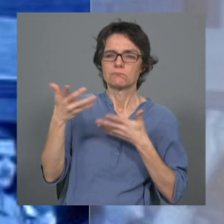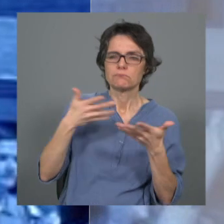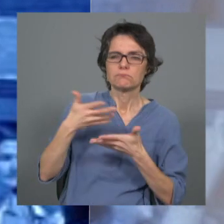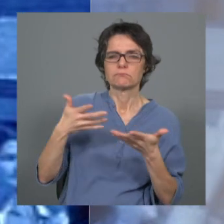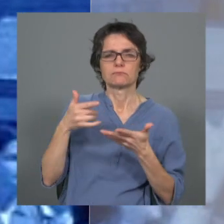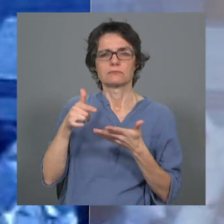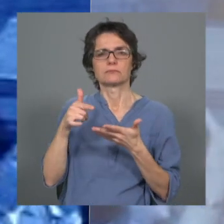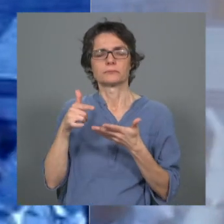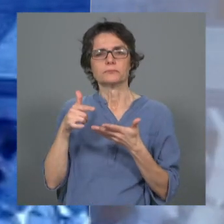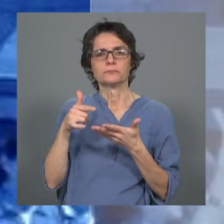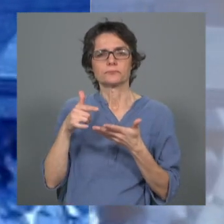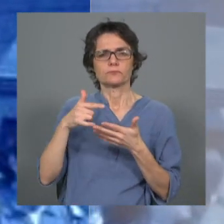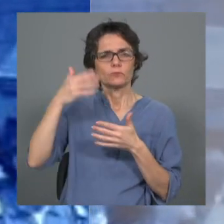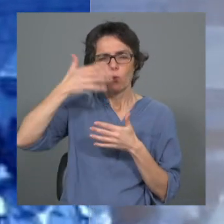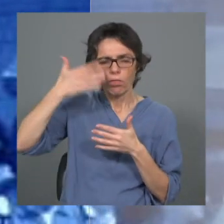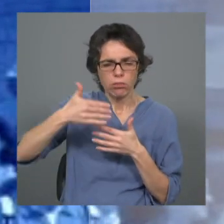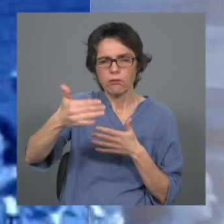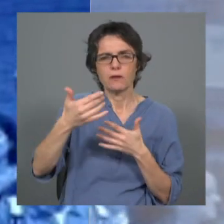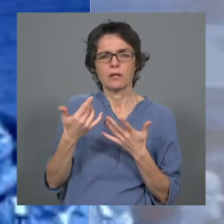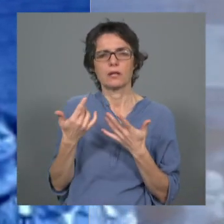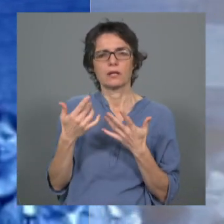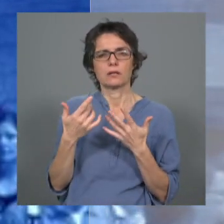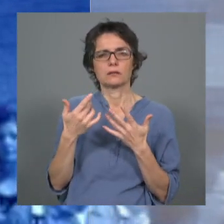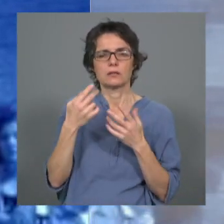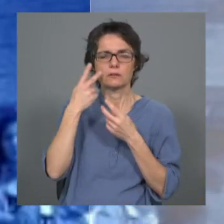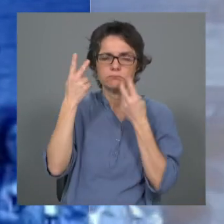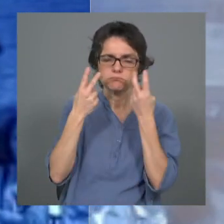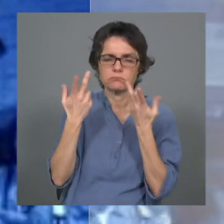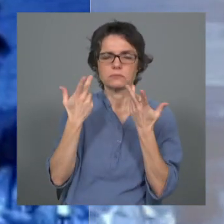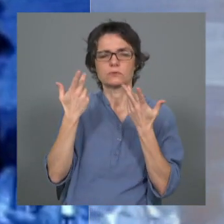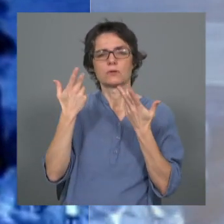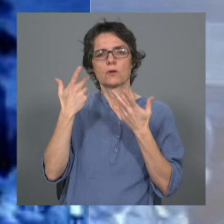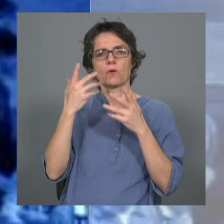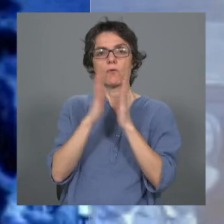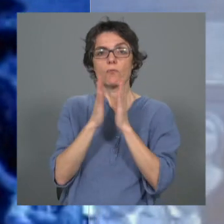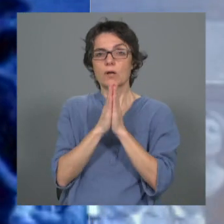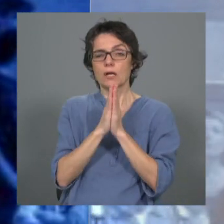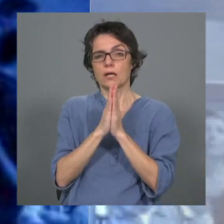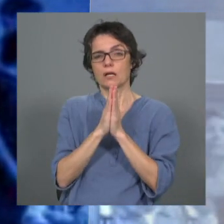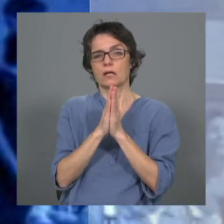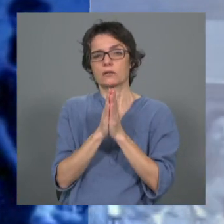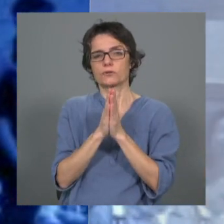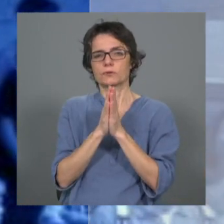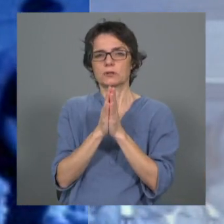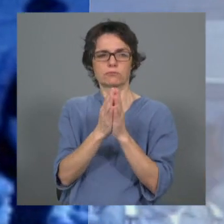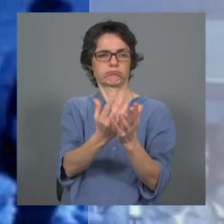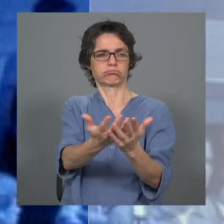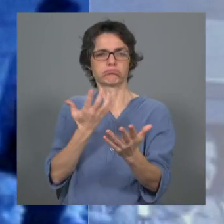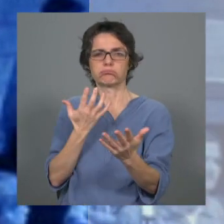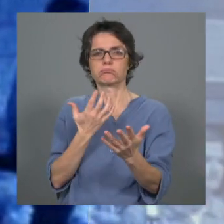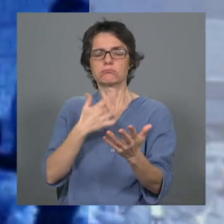propício, digamos, a meditar em todas as questões de uma igreja que era mais vasta e que estavam ali